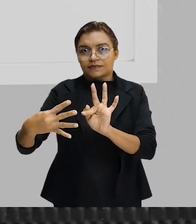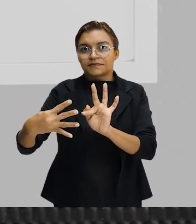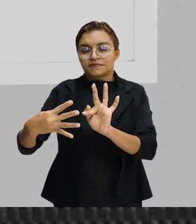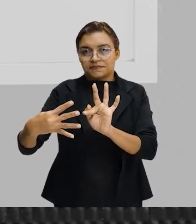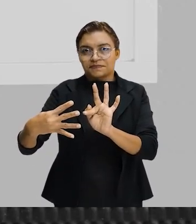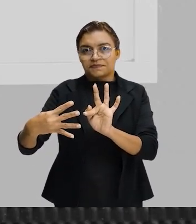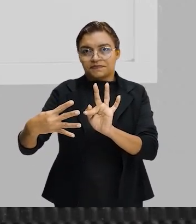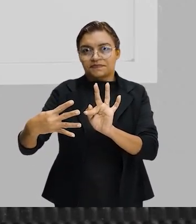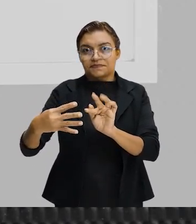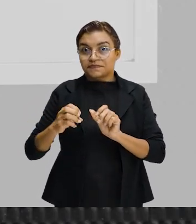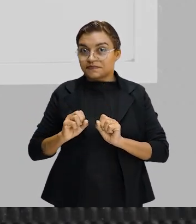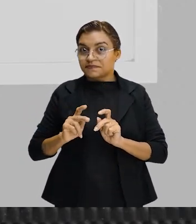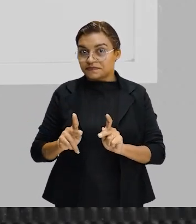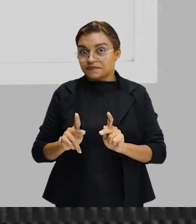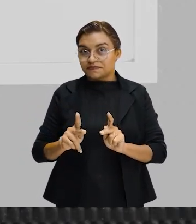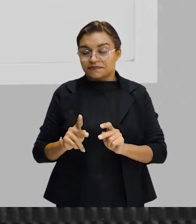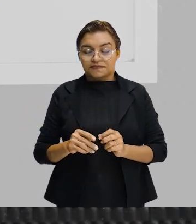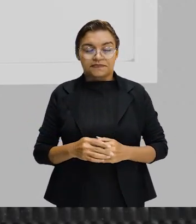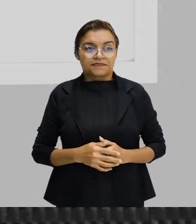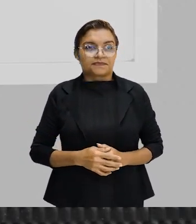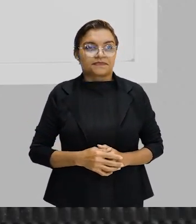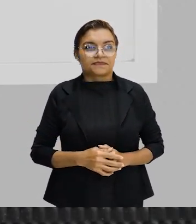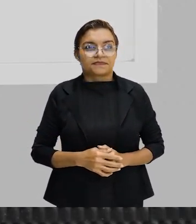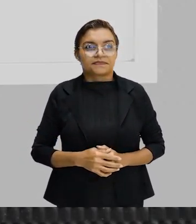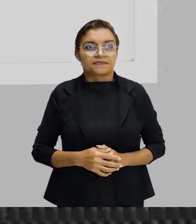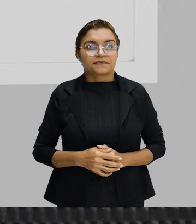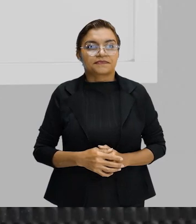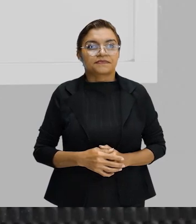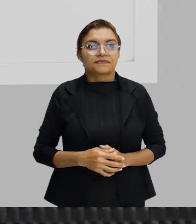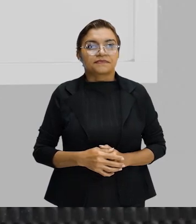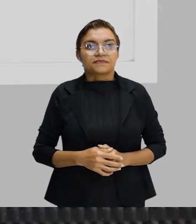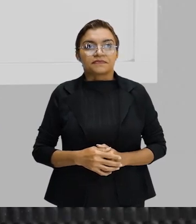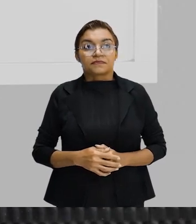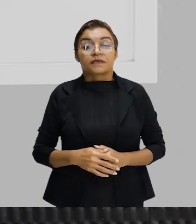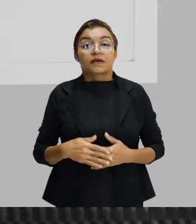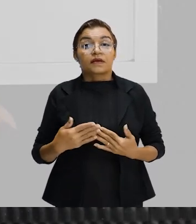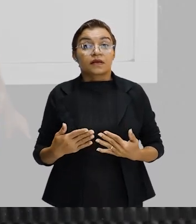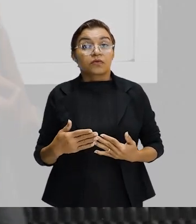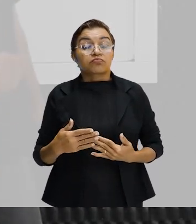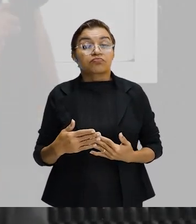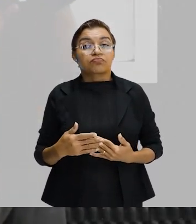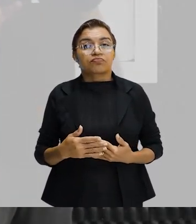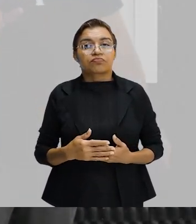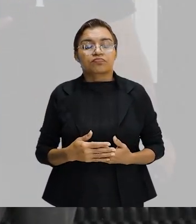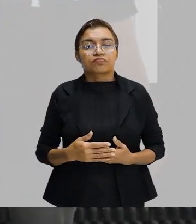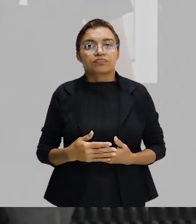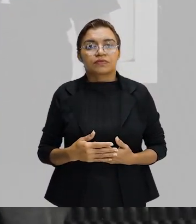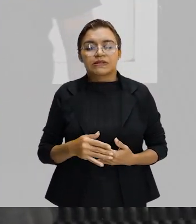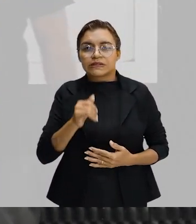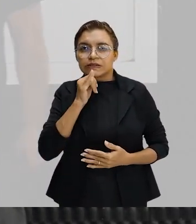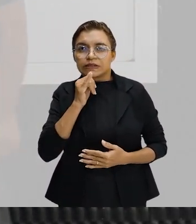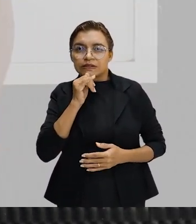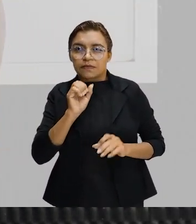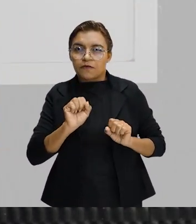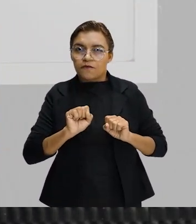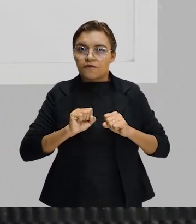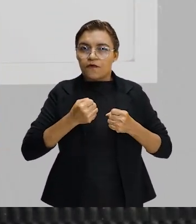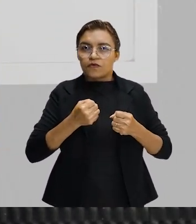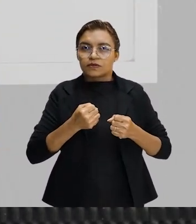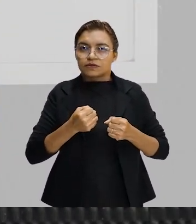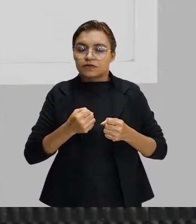à força 4. Tá certo? Então, nós vamos ter o seguinte: forças de